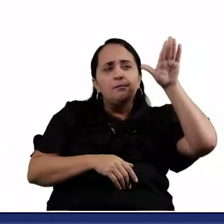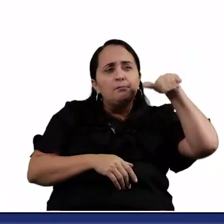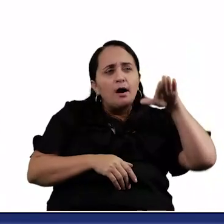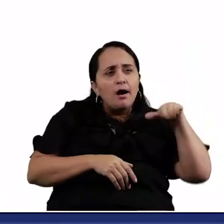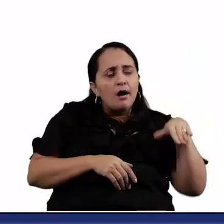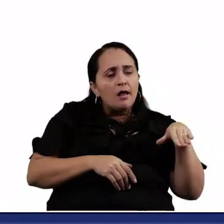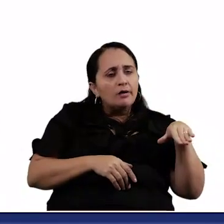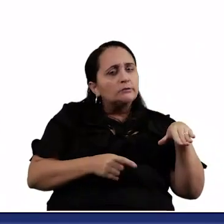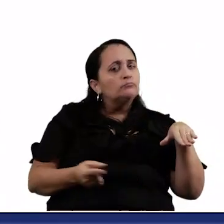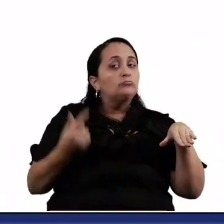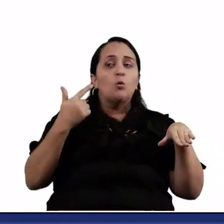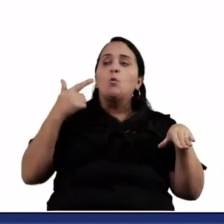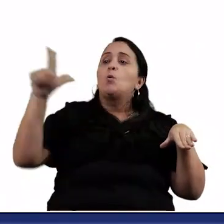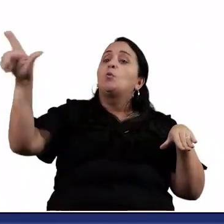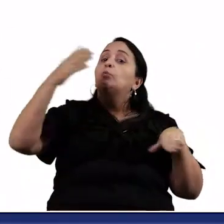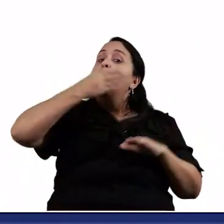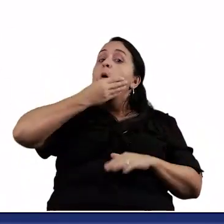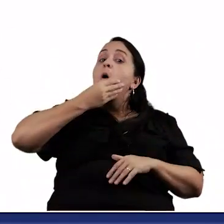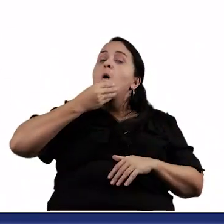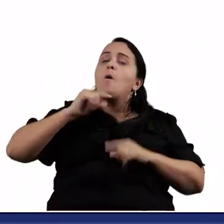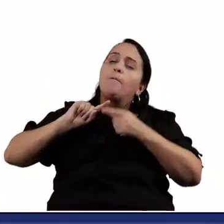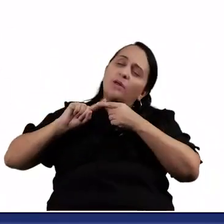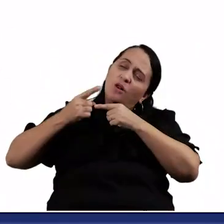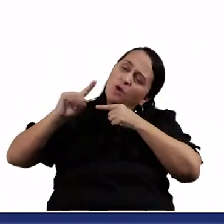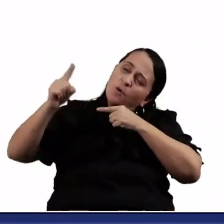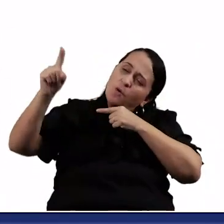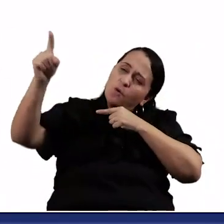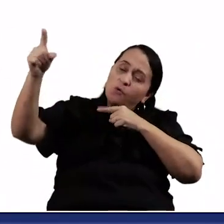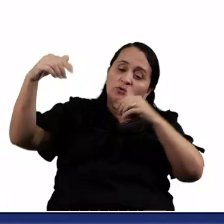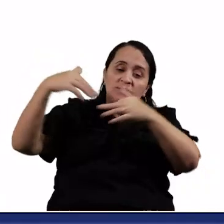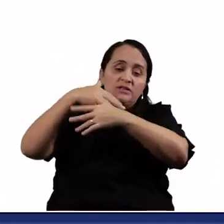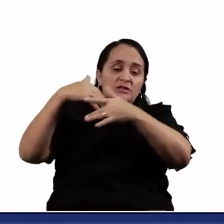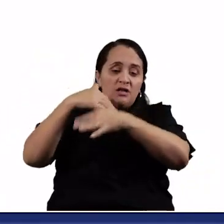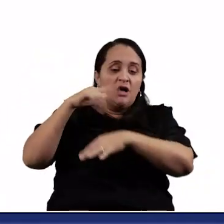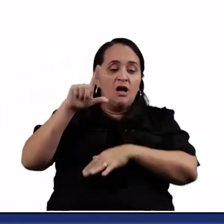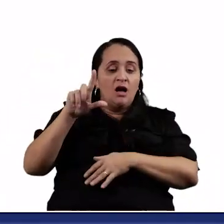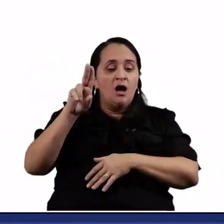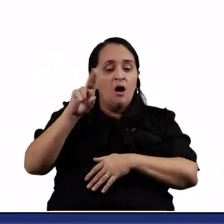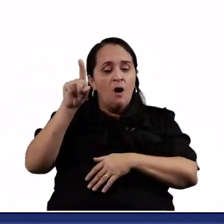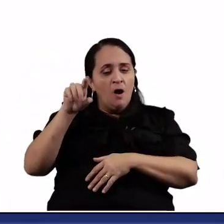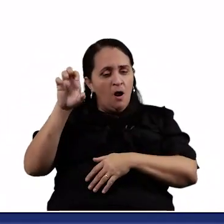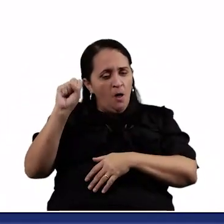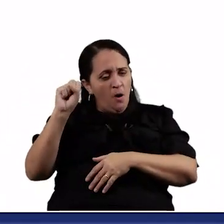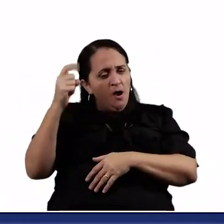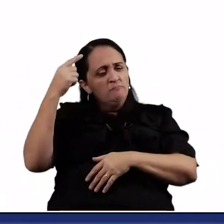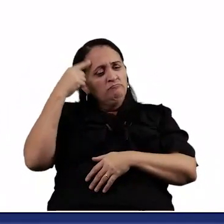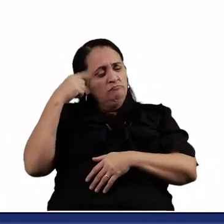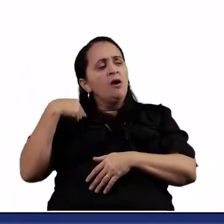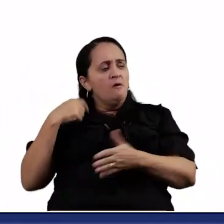uma cidade lá próxima né Ele veio de lá de luzes comprar para fechar o negócio que ficou muito interessado naquela